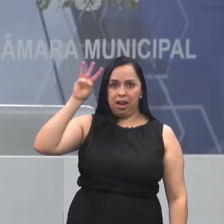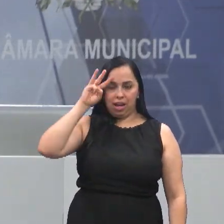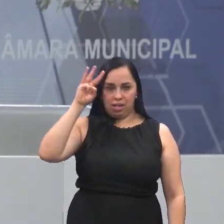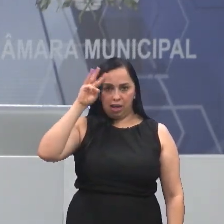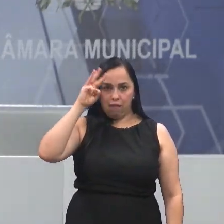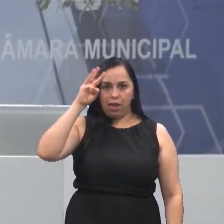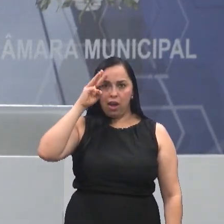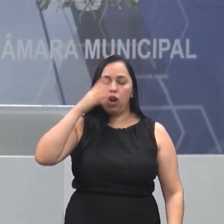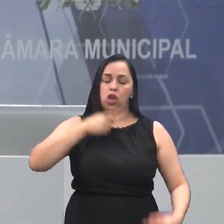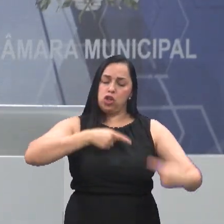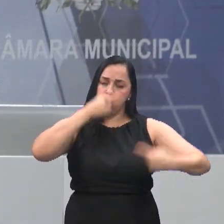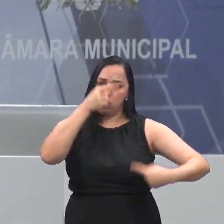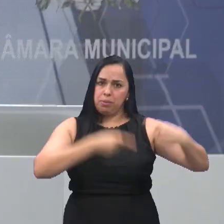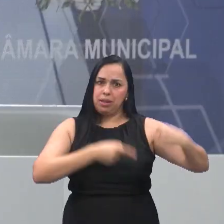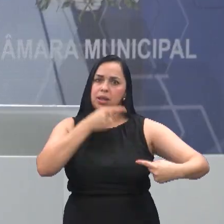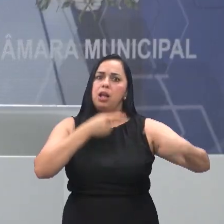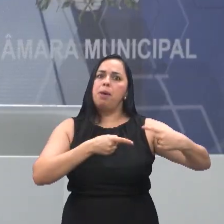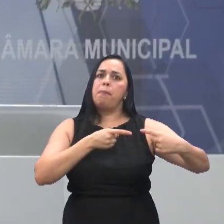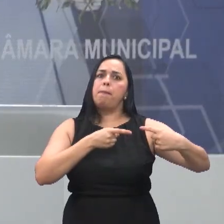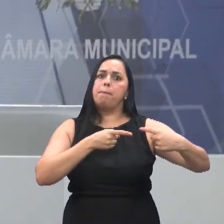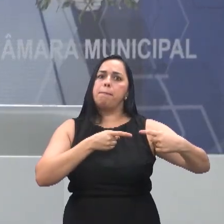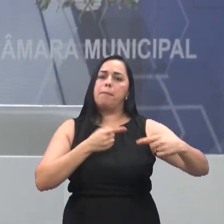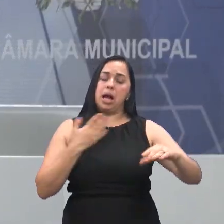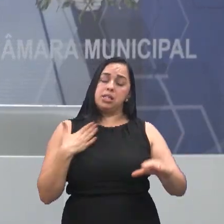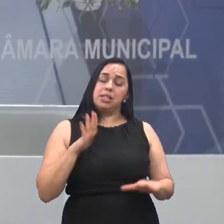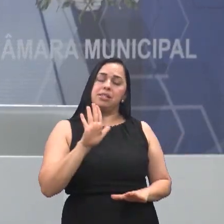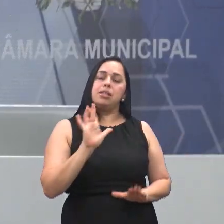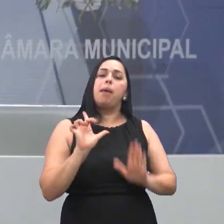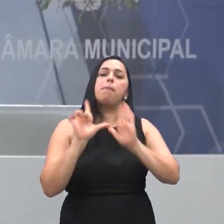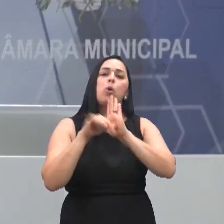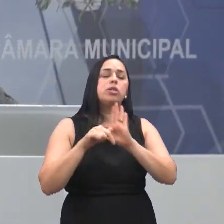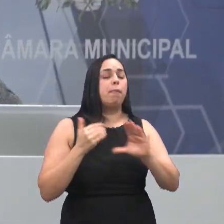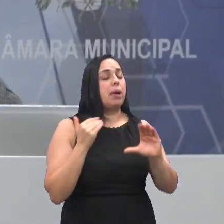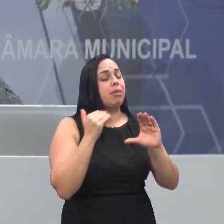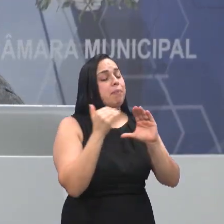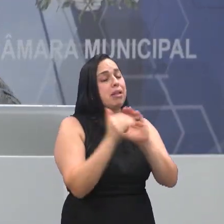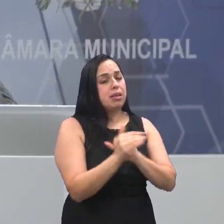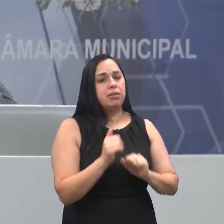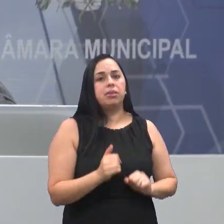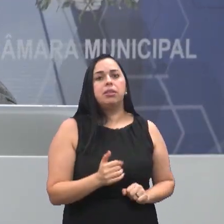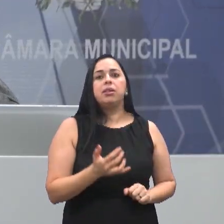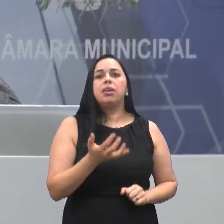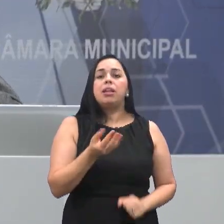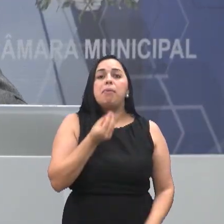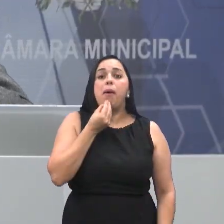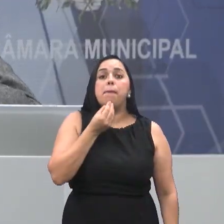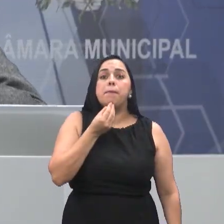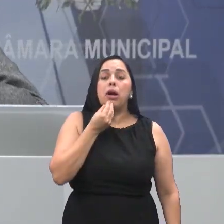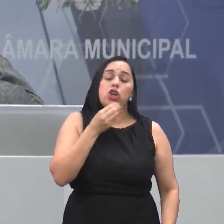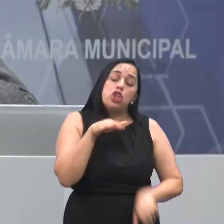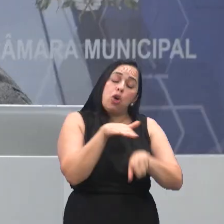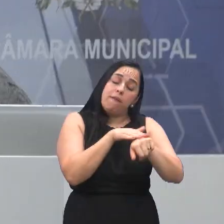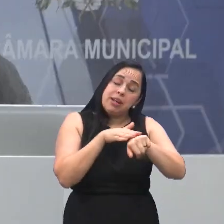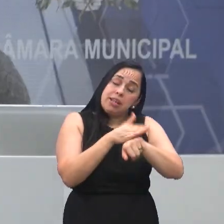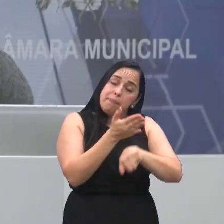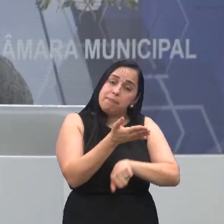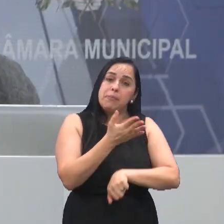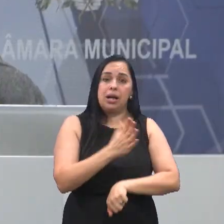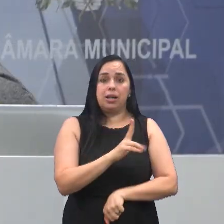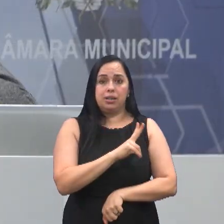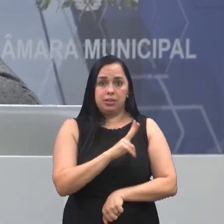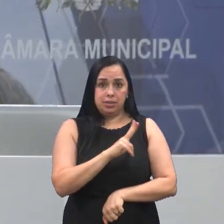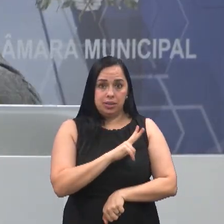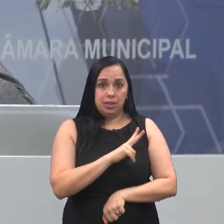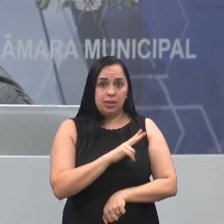mesmo dia. Mandei mensagem para ele e disse, vereador, eu gostaria de ter a oportunidade de conversar contigo. E se na